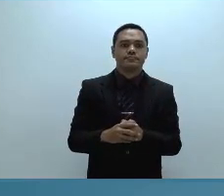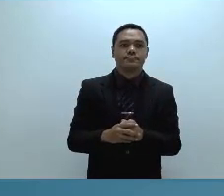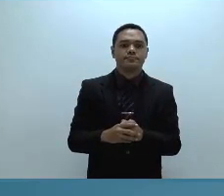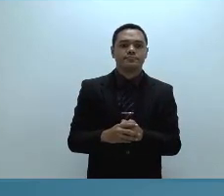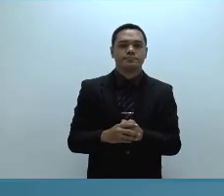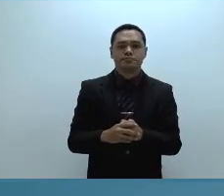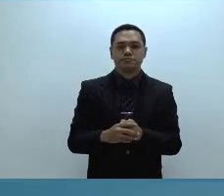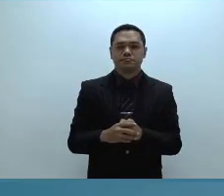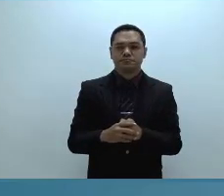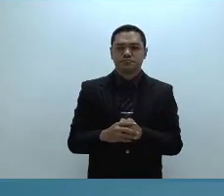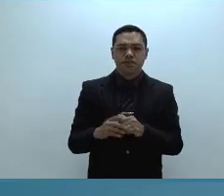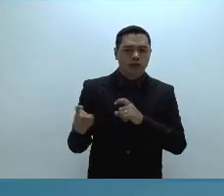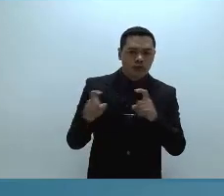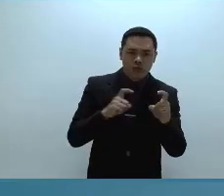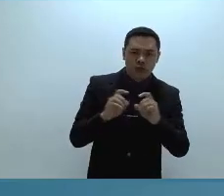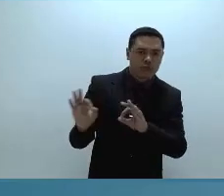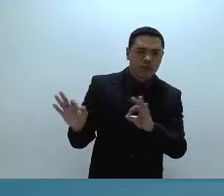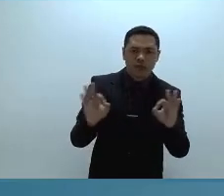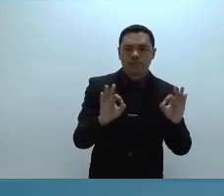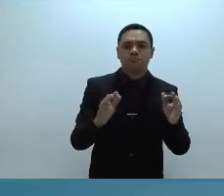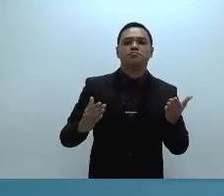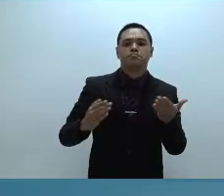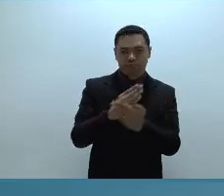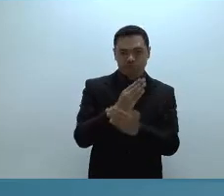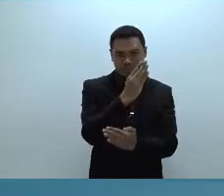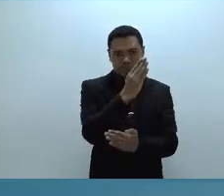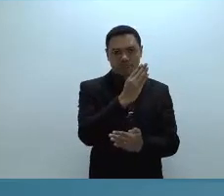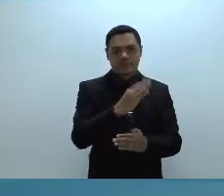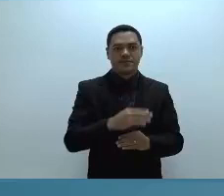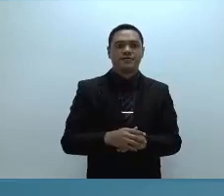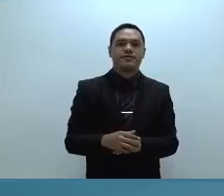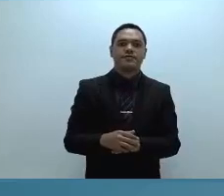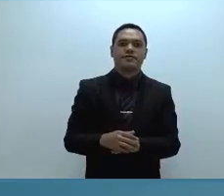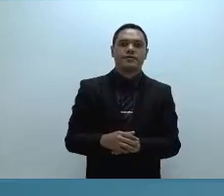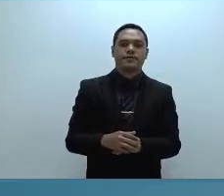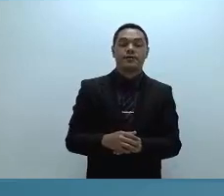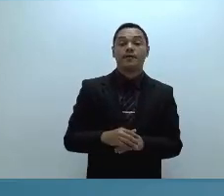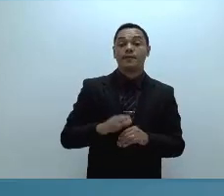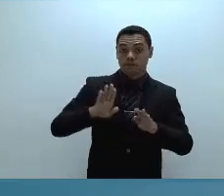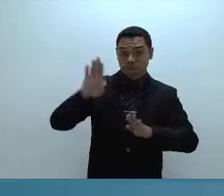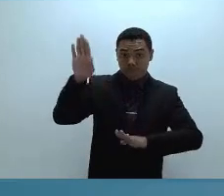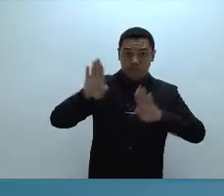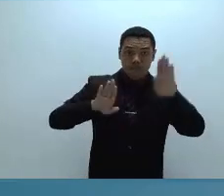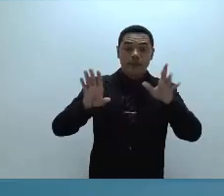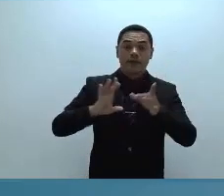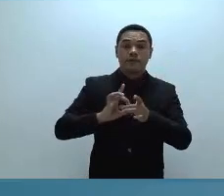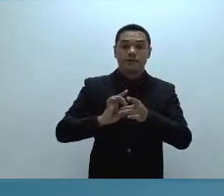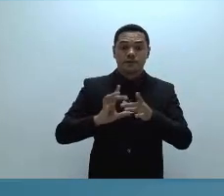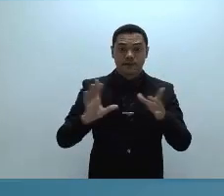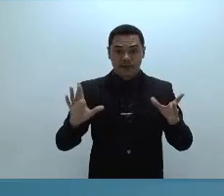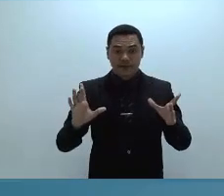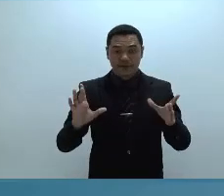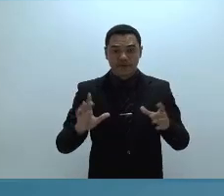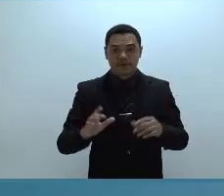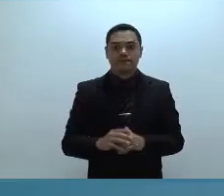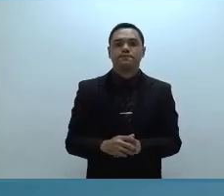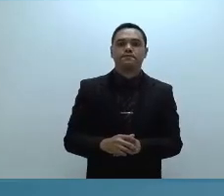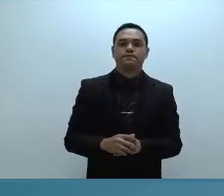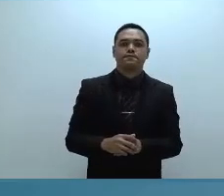Como ninguém discute, está aprovada. Palavra facultada. Na palavra